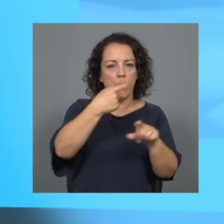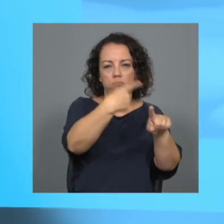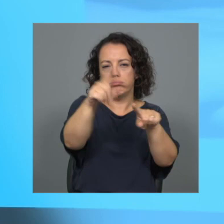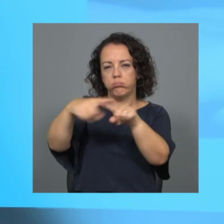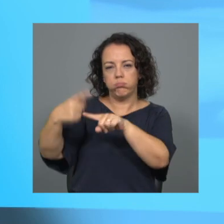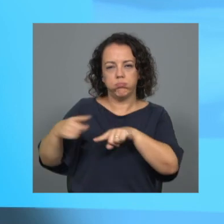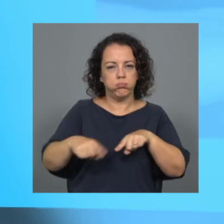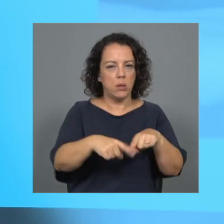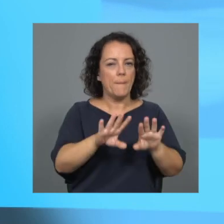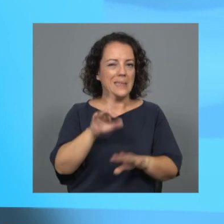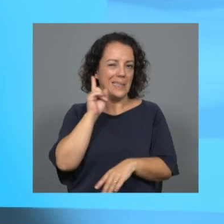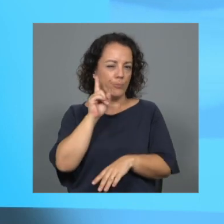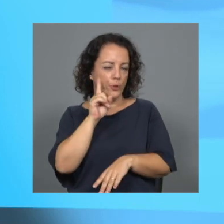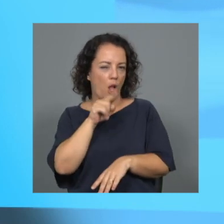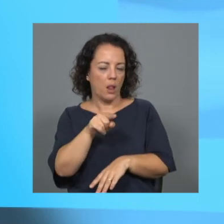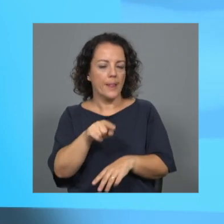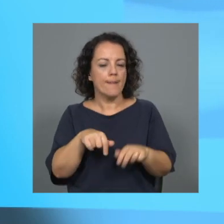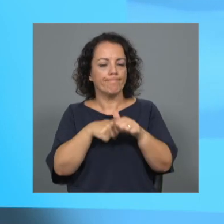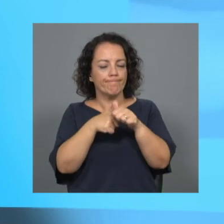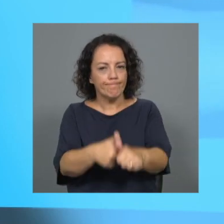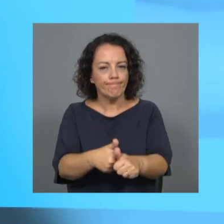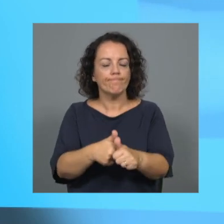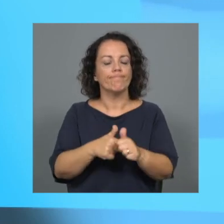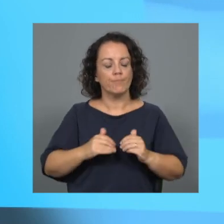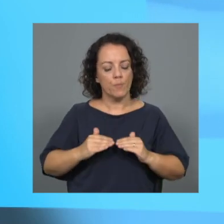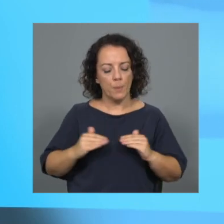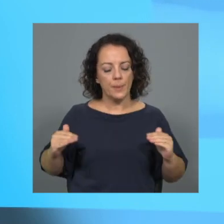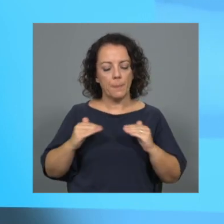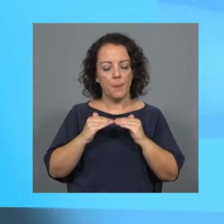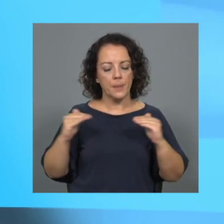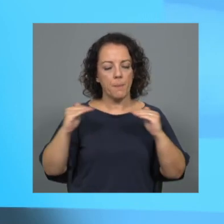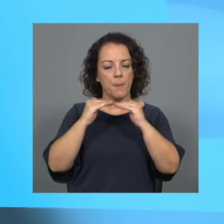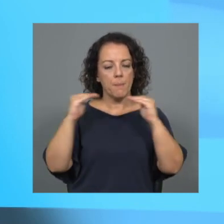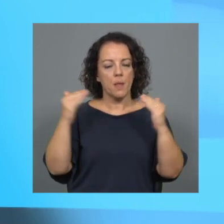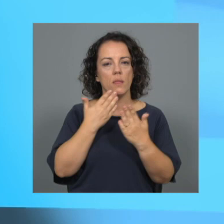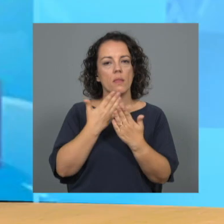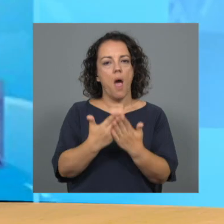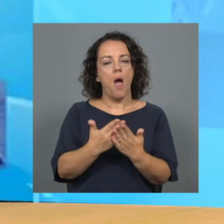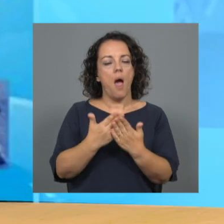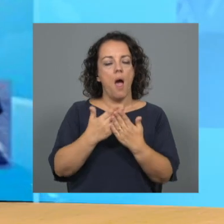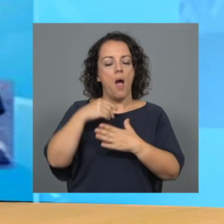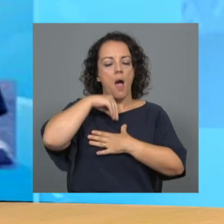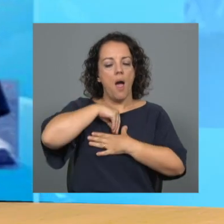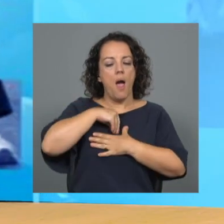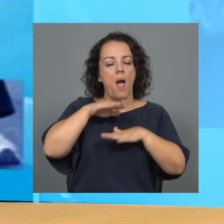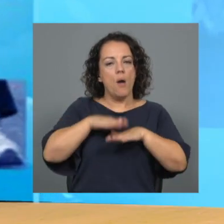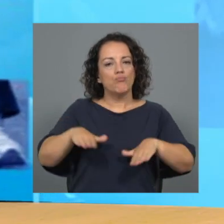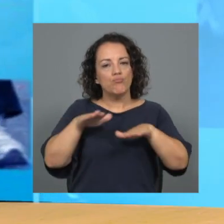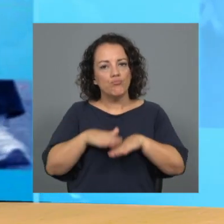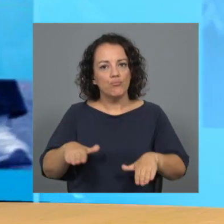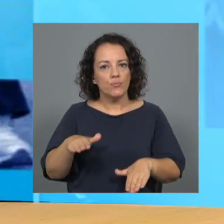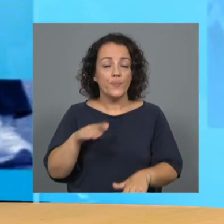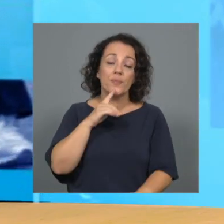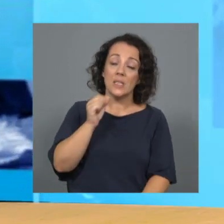importante cumprir estes patamares, digamos assim, para a pessoa ficar mais serena, mais tranquila. Sim, portanto,